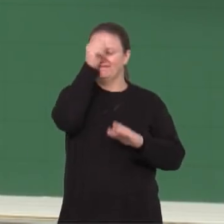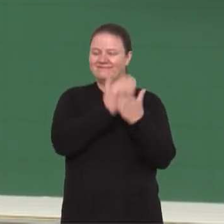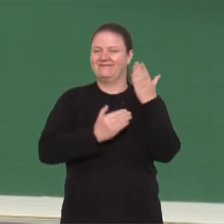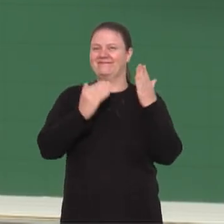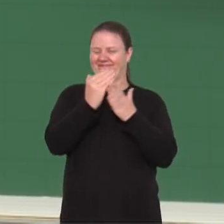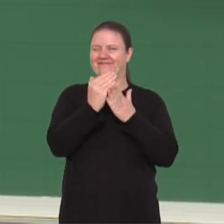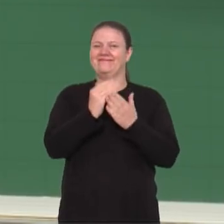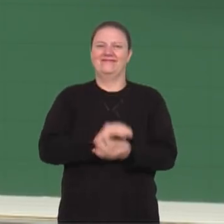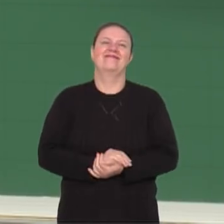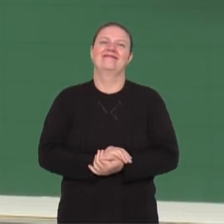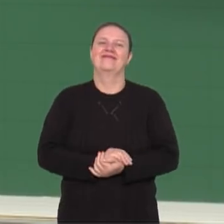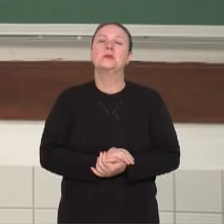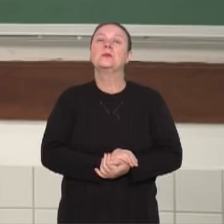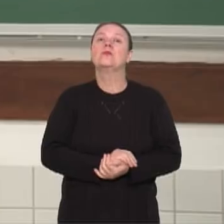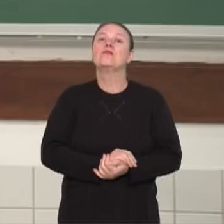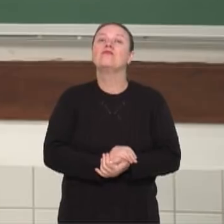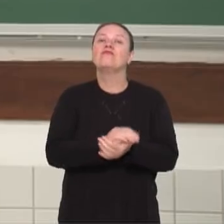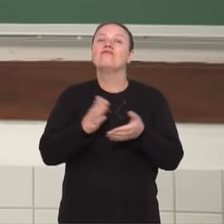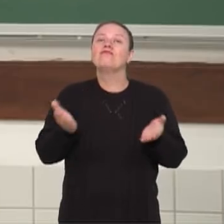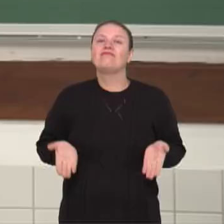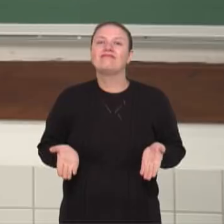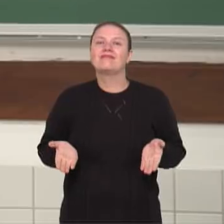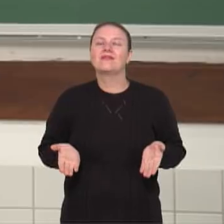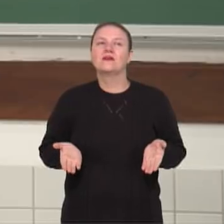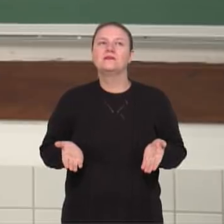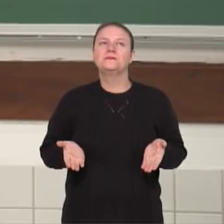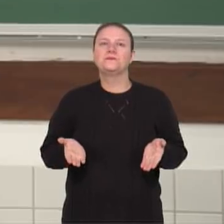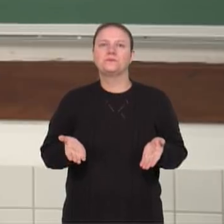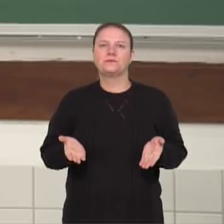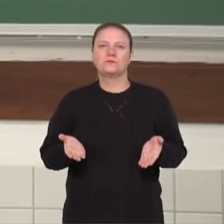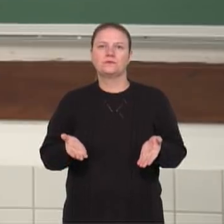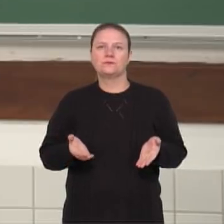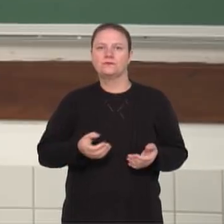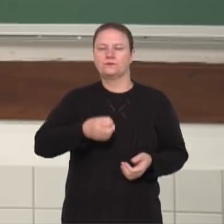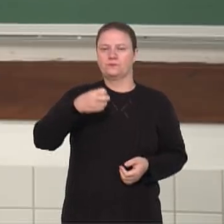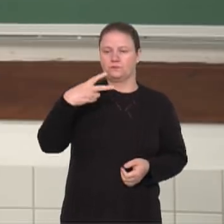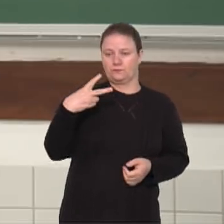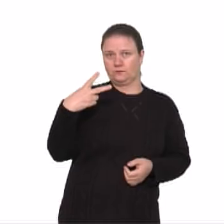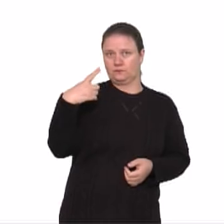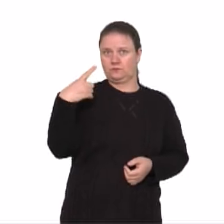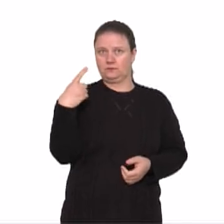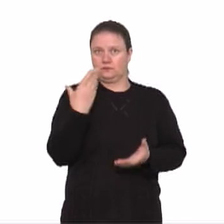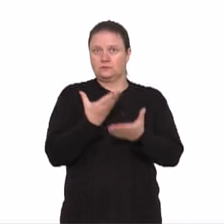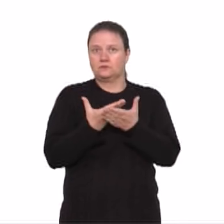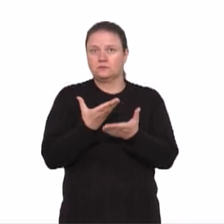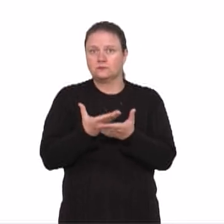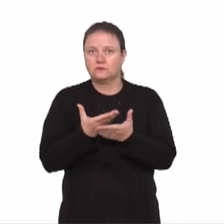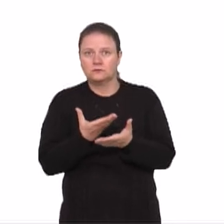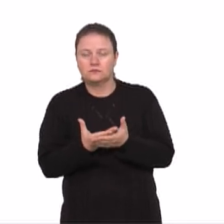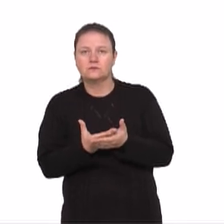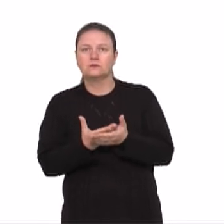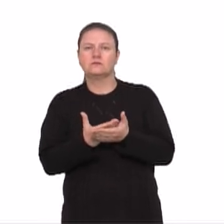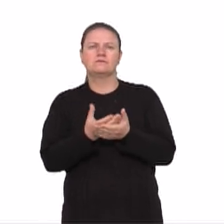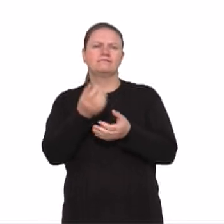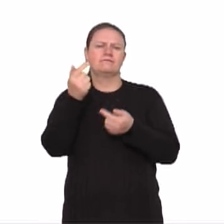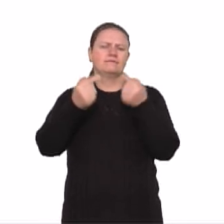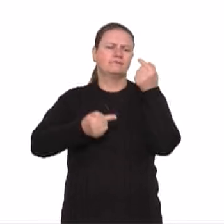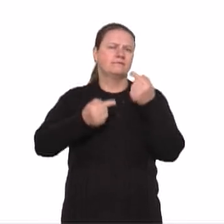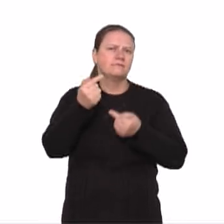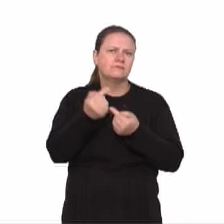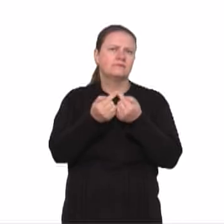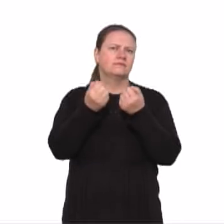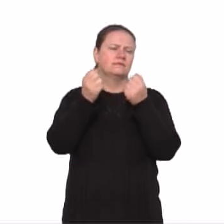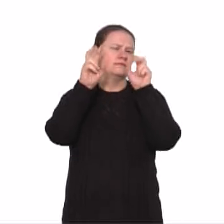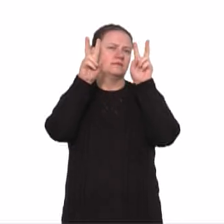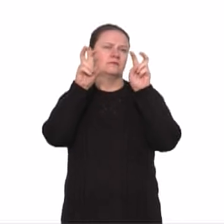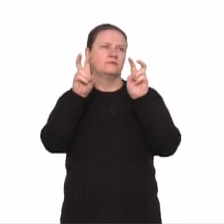mais. Então, vamos agora para a 21ª aula e aí discutir um pouquinho de um assunto que vocês já conhecem